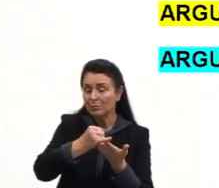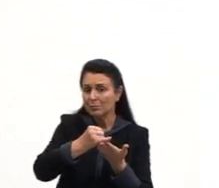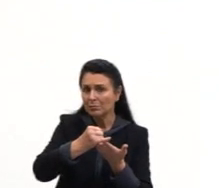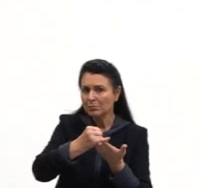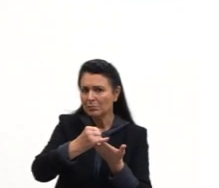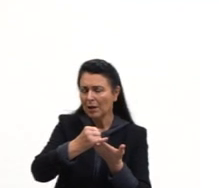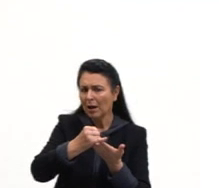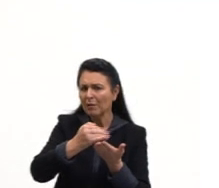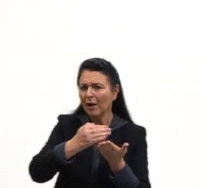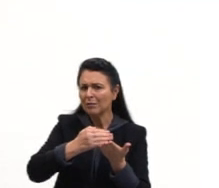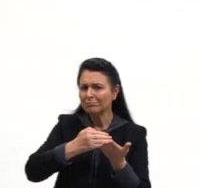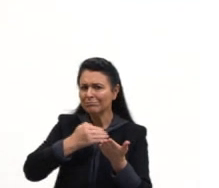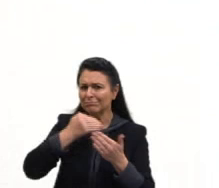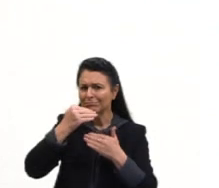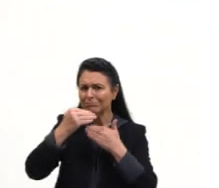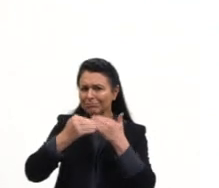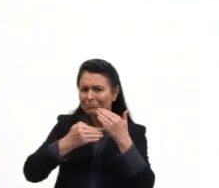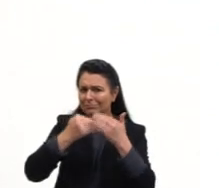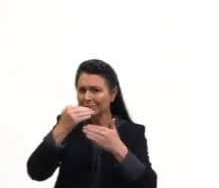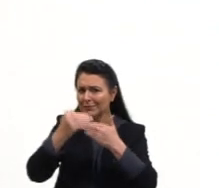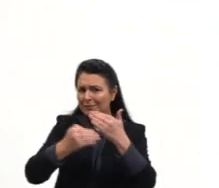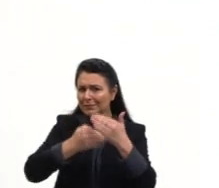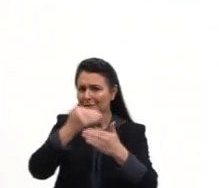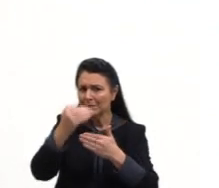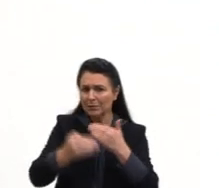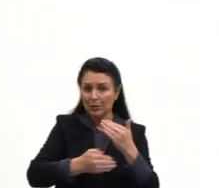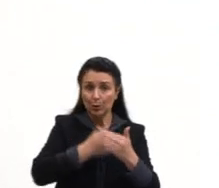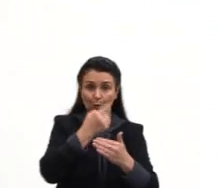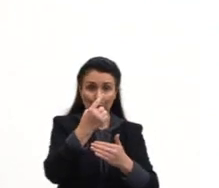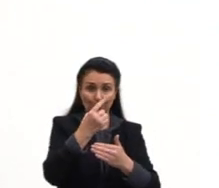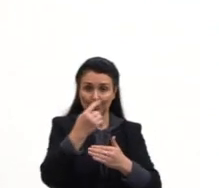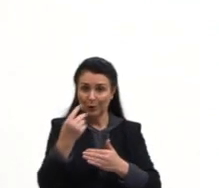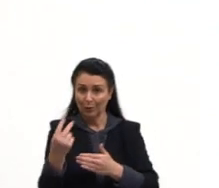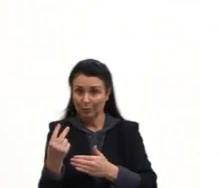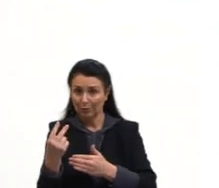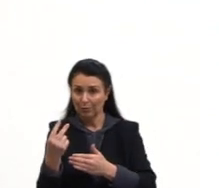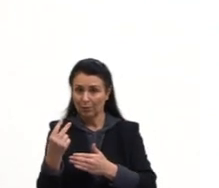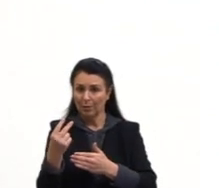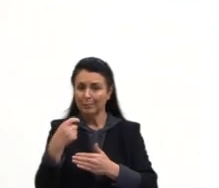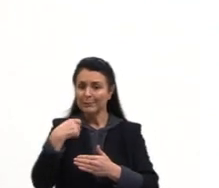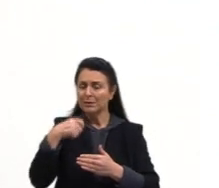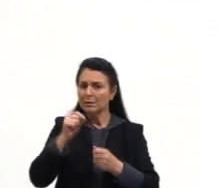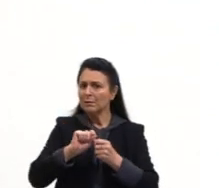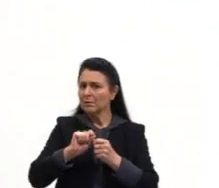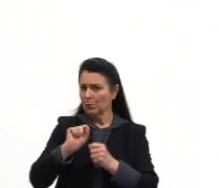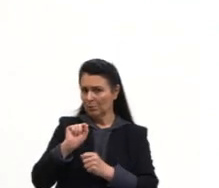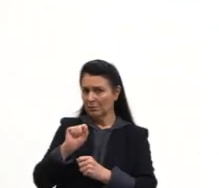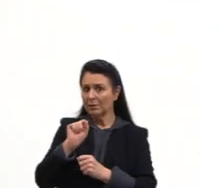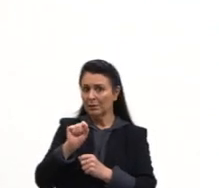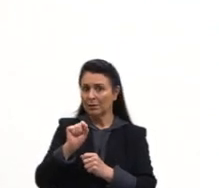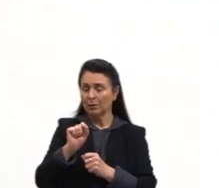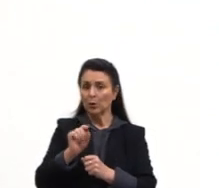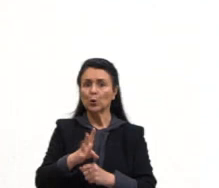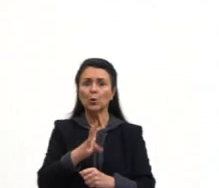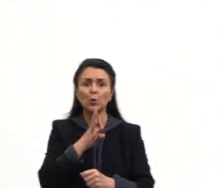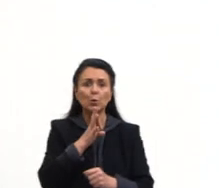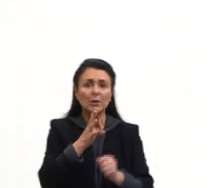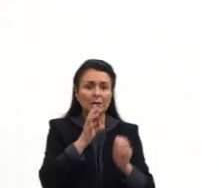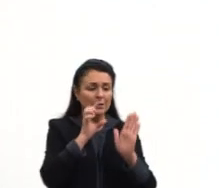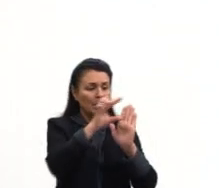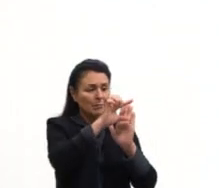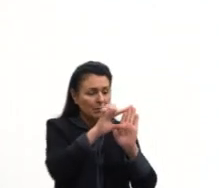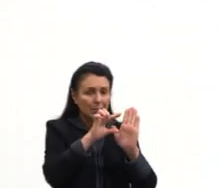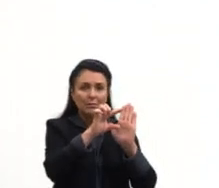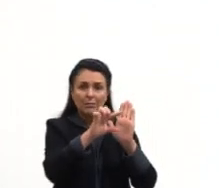vai para o desenvolvimento 1 e 2 o que eu preciso saber as partes né os